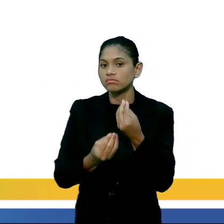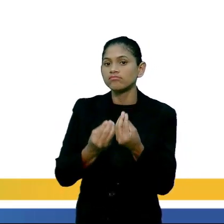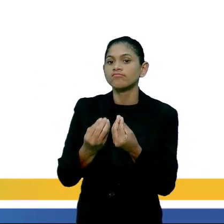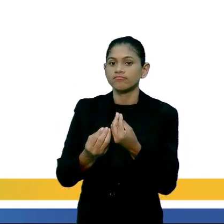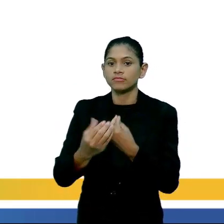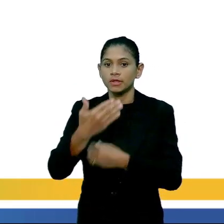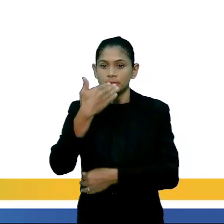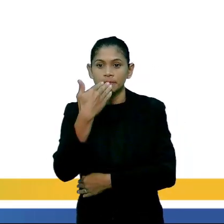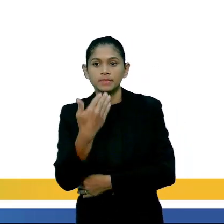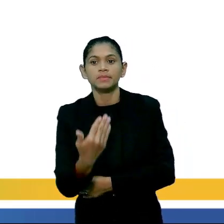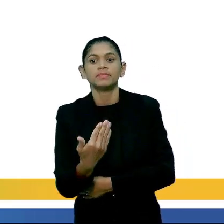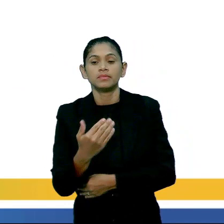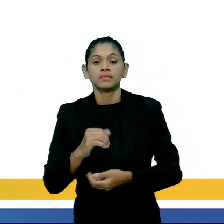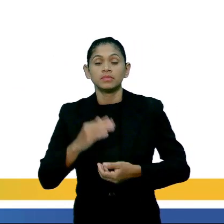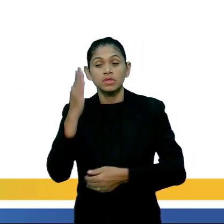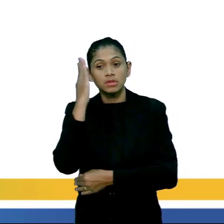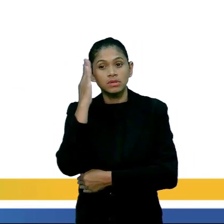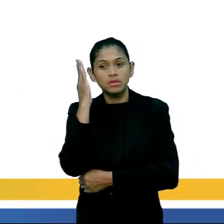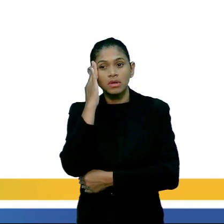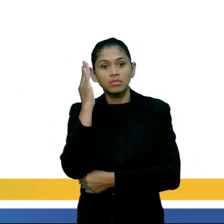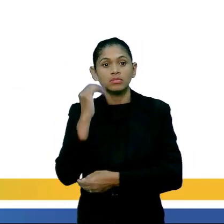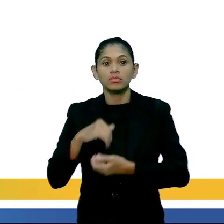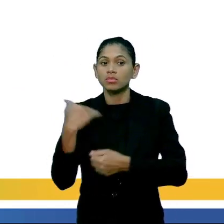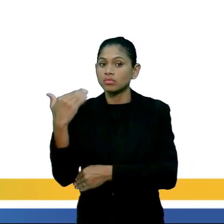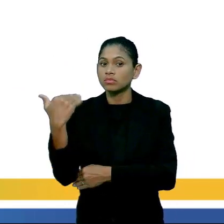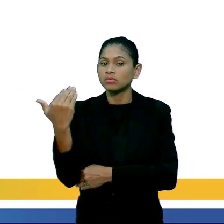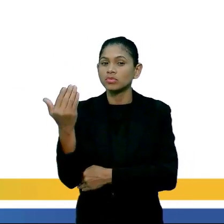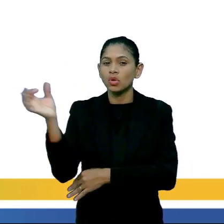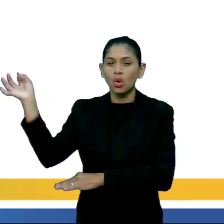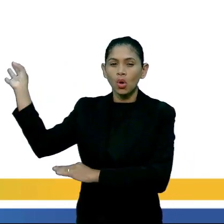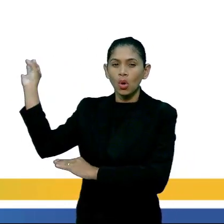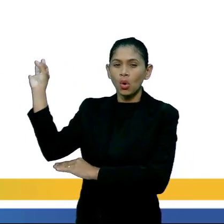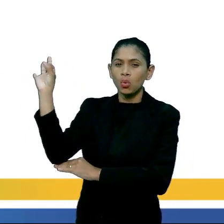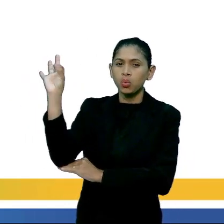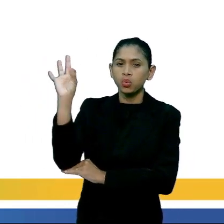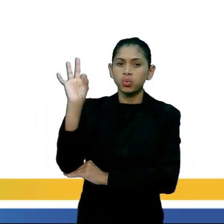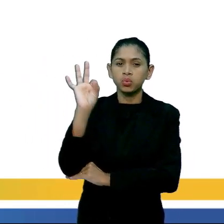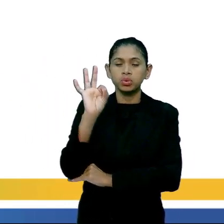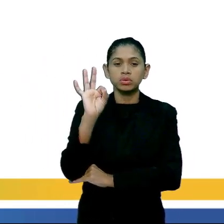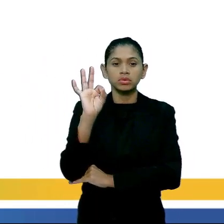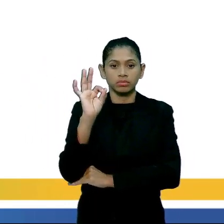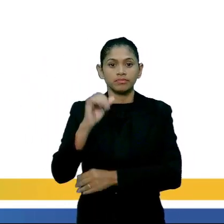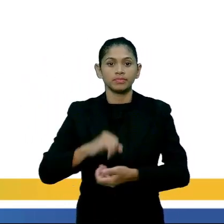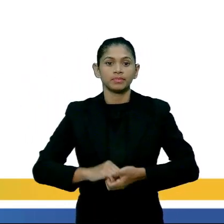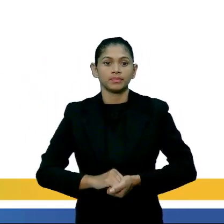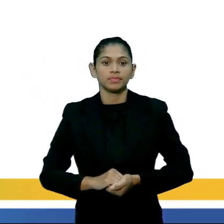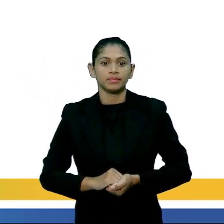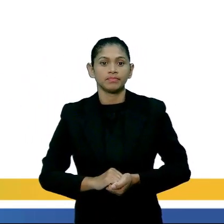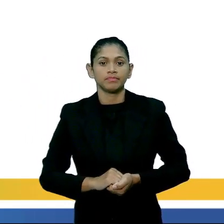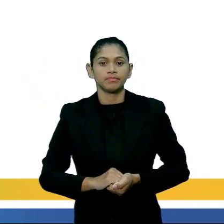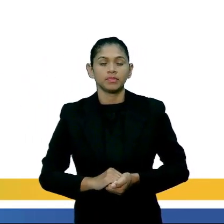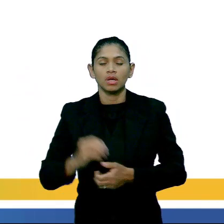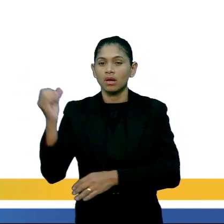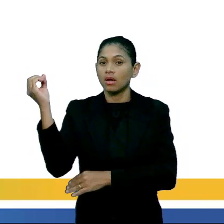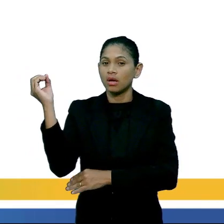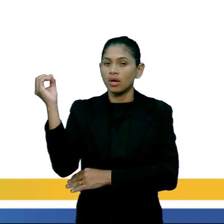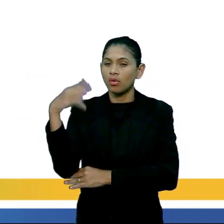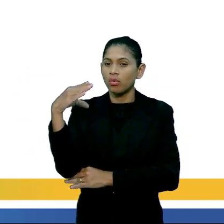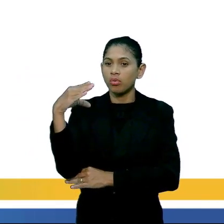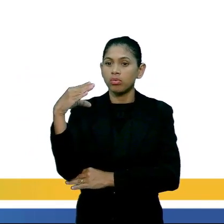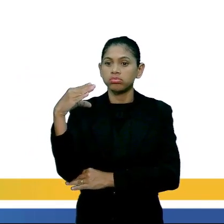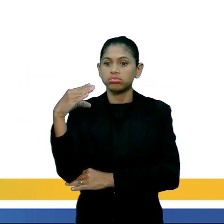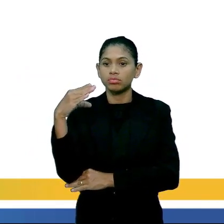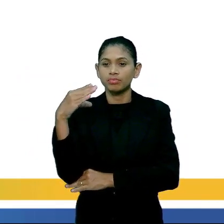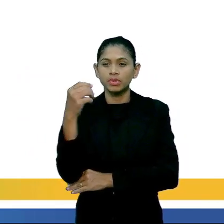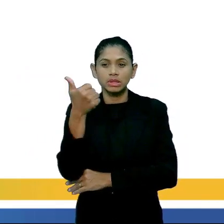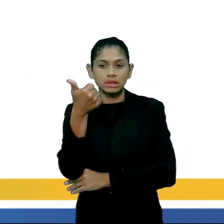da área total, ou seja, apenas 15 centímetros dos 30, entre uma viga e